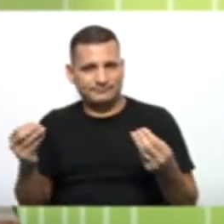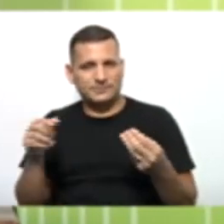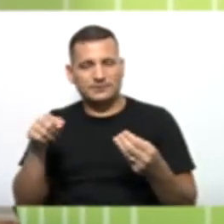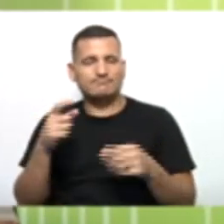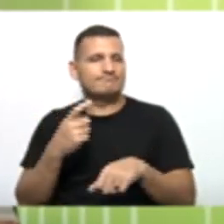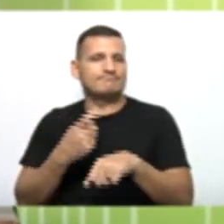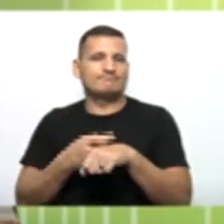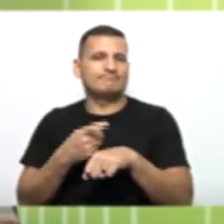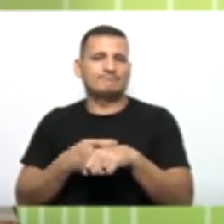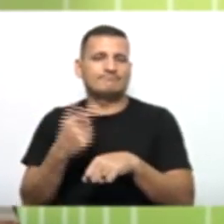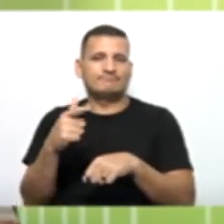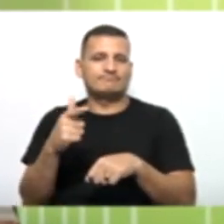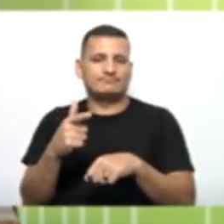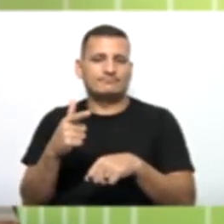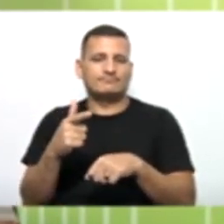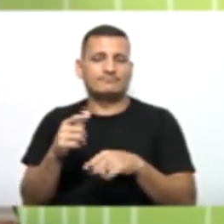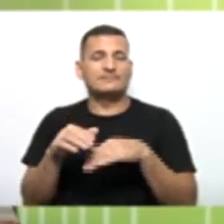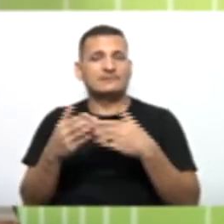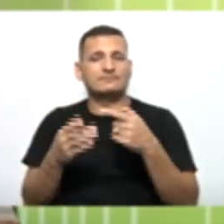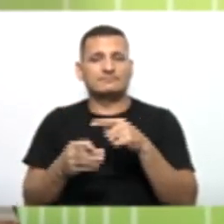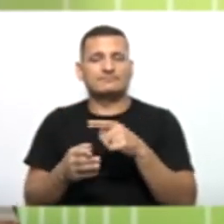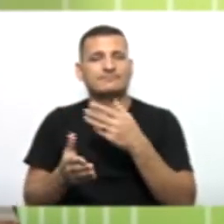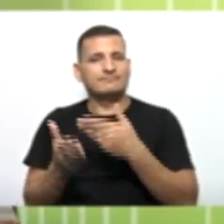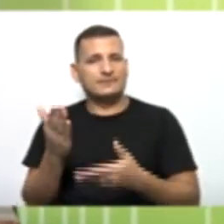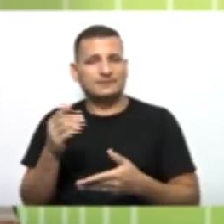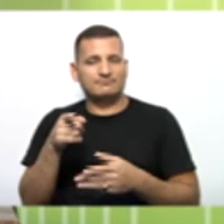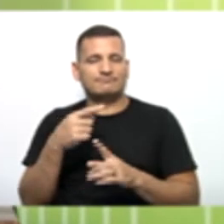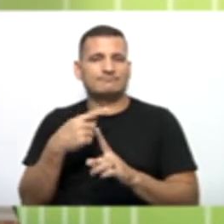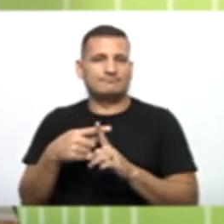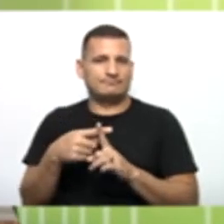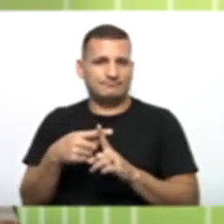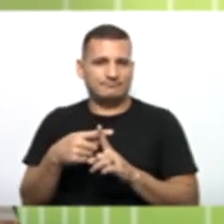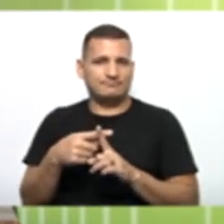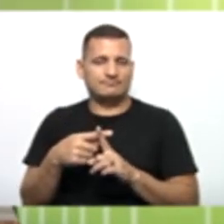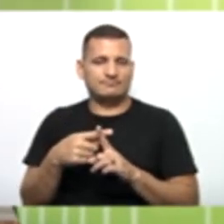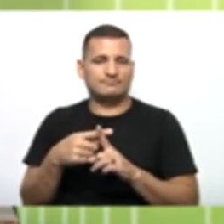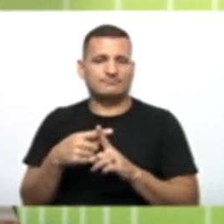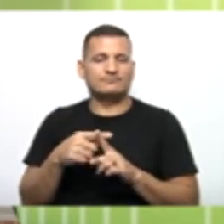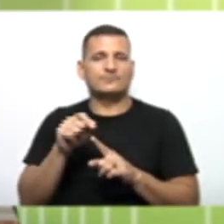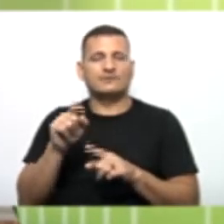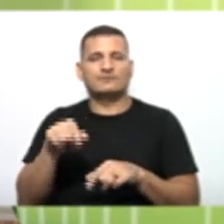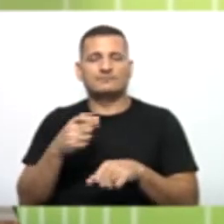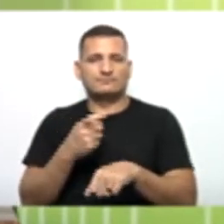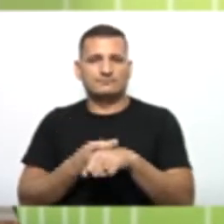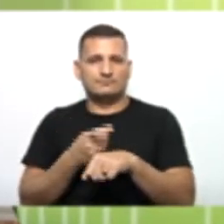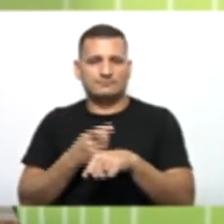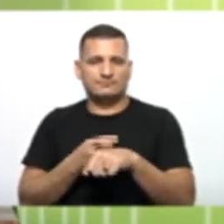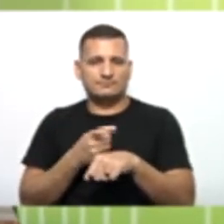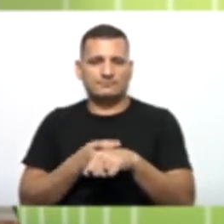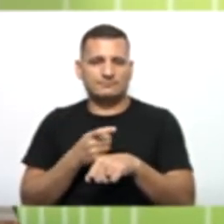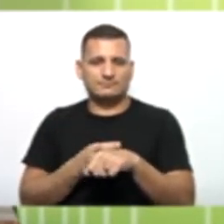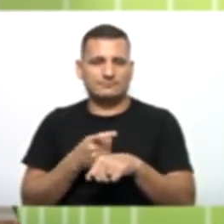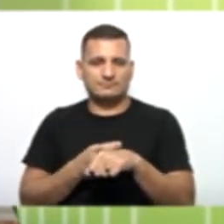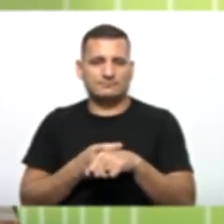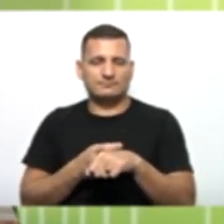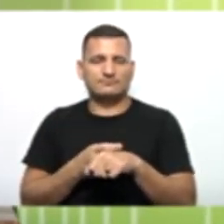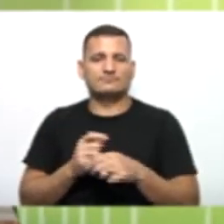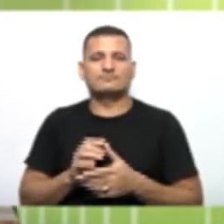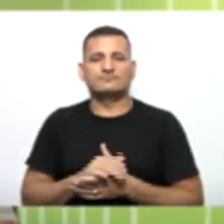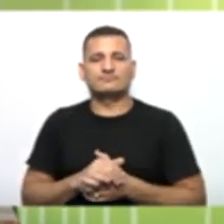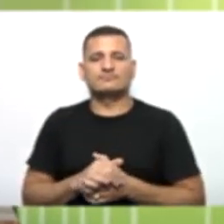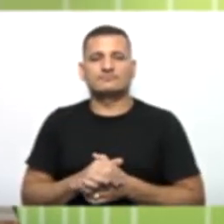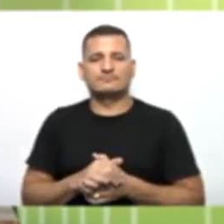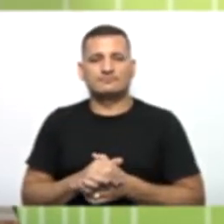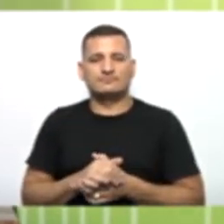resistência. Então, ele perde essa vantagem, que é justamente a resistência aos elementos da natureza.